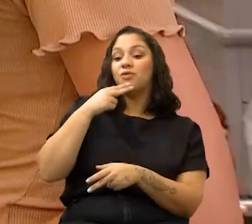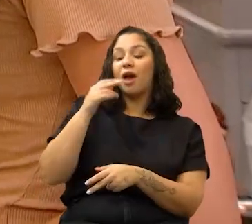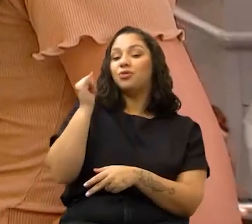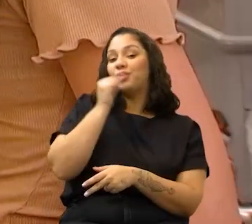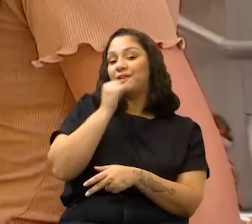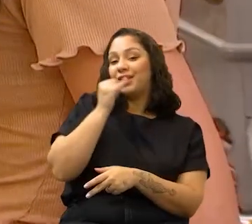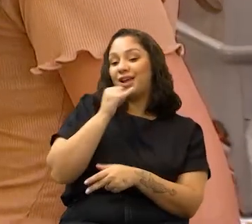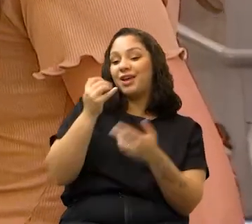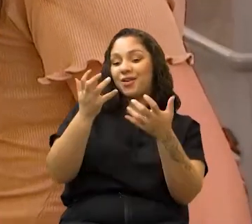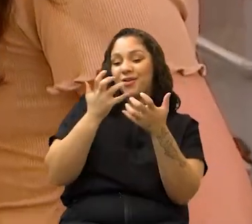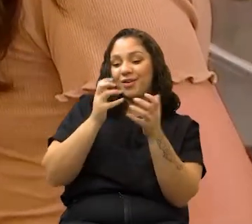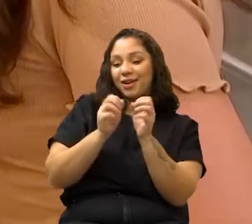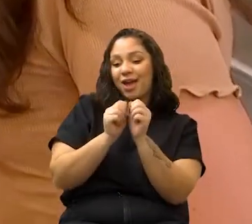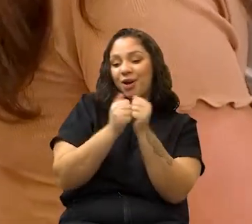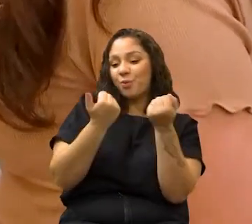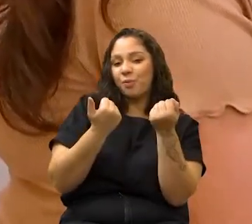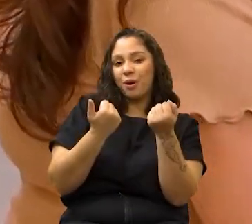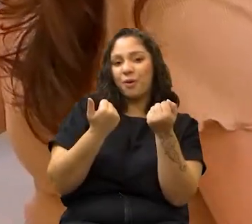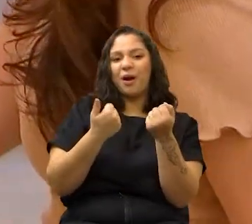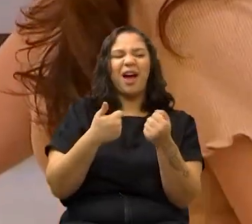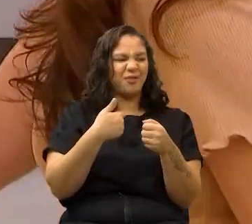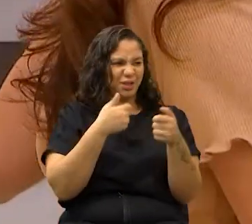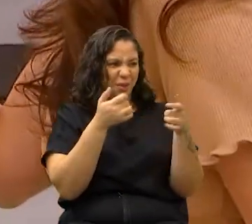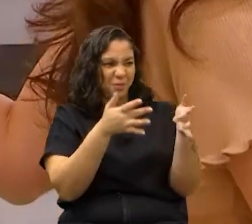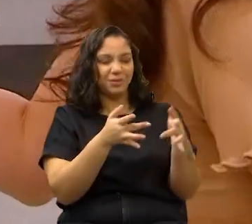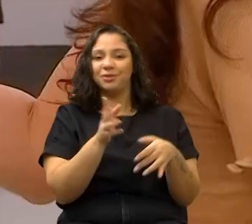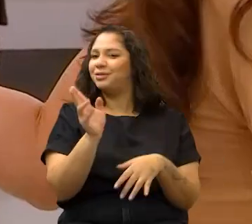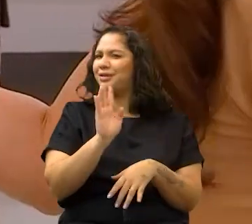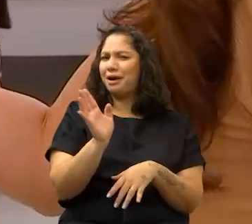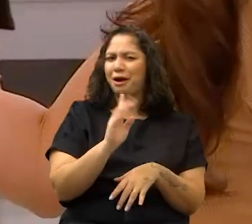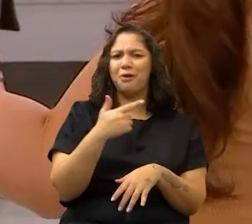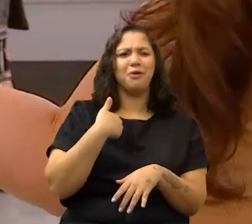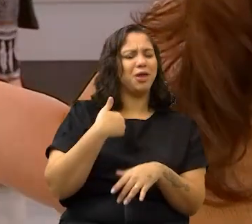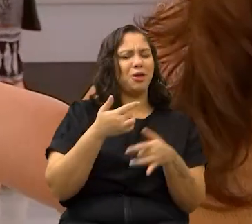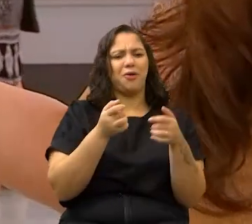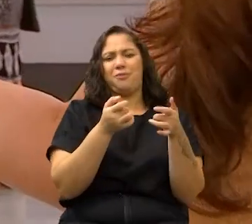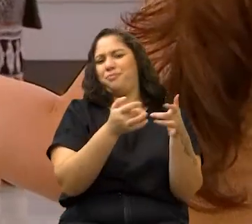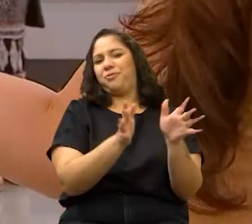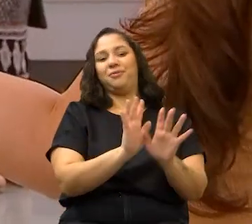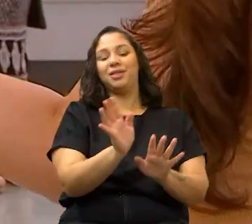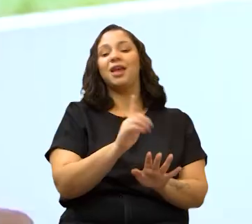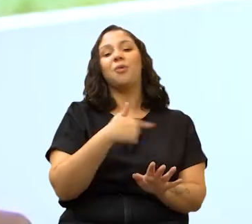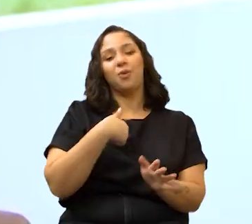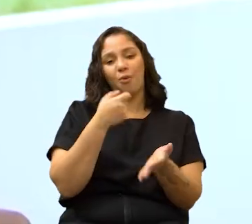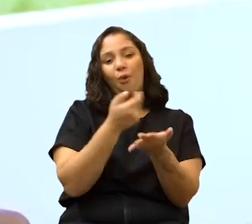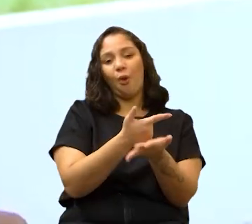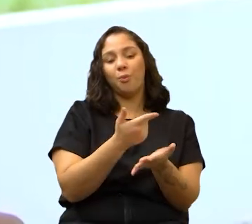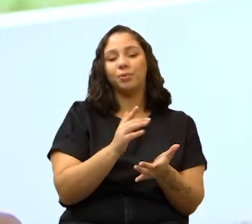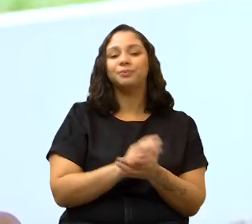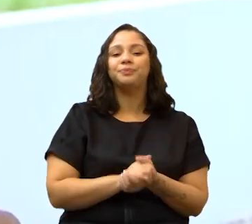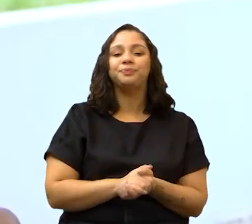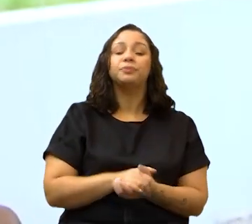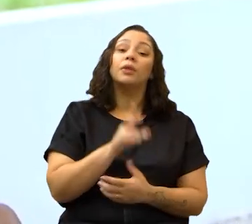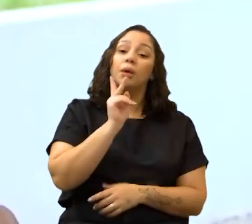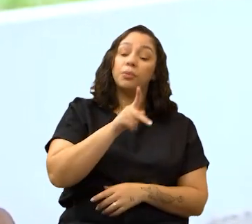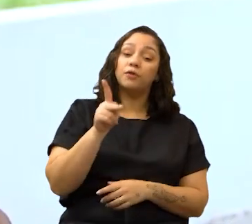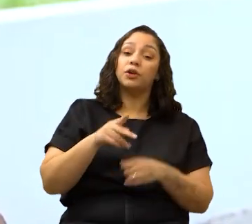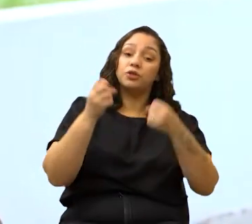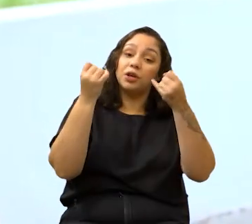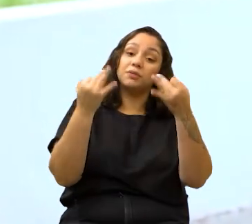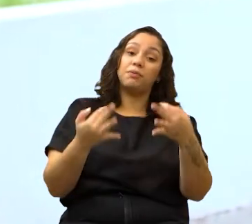italiano, gosto de pão de peito. Vai abrir mão, né? Não vou. Tem certas coisas que a gente não abre mão, você entendeu? O professor explica